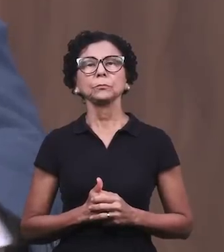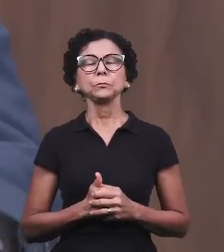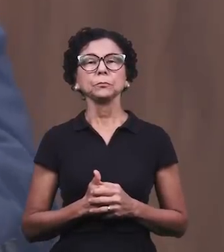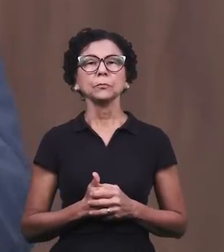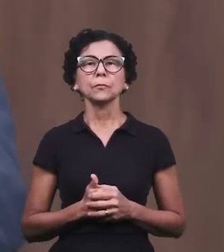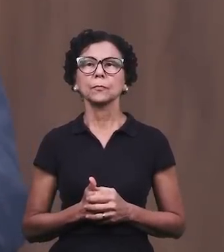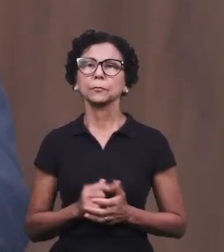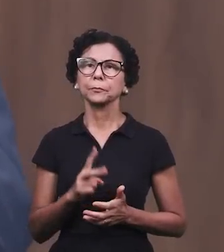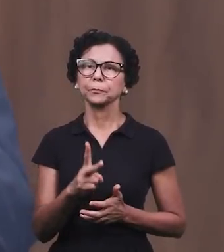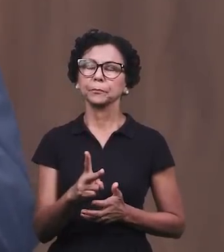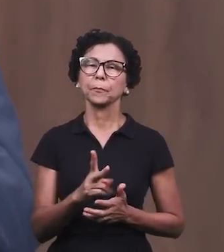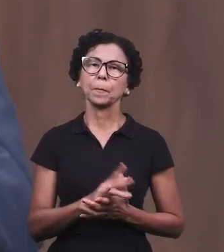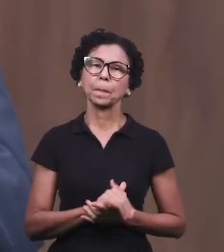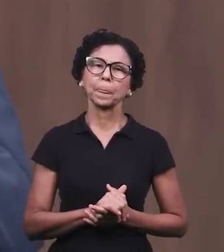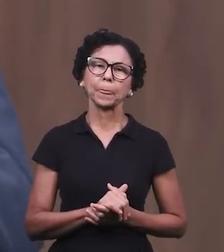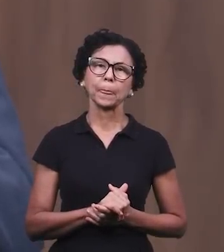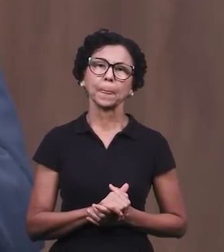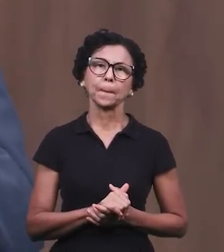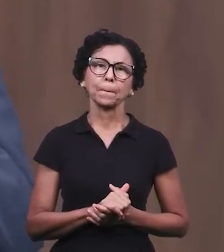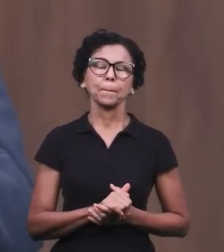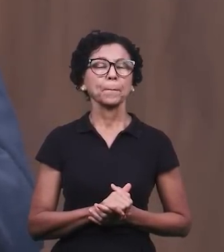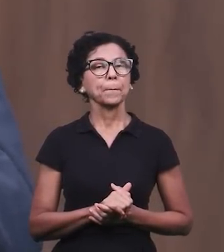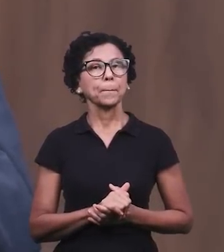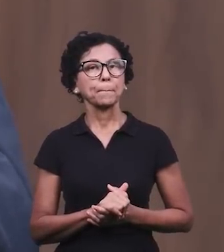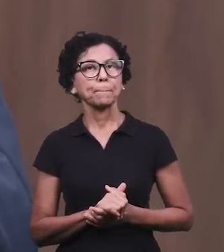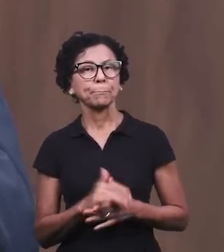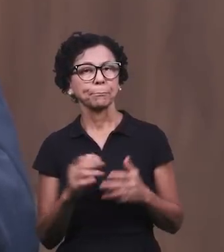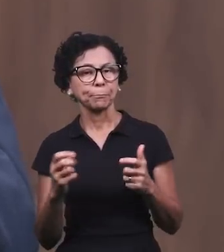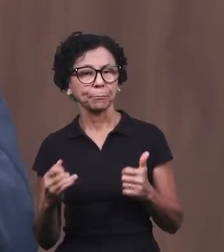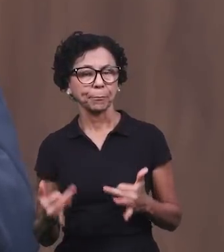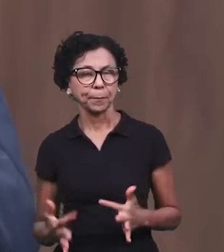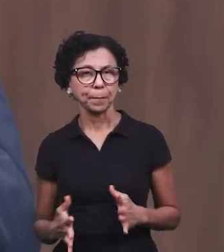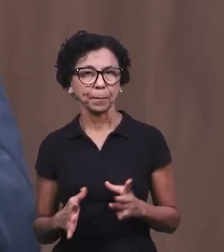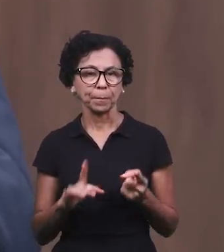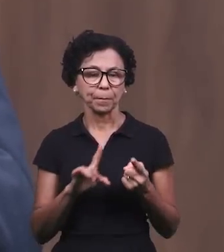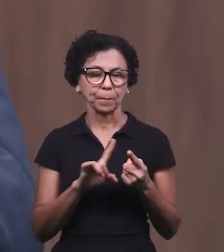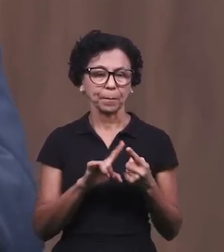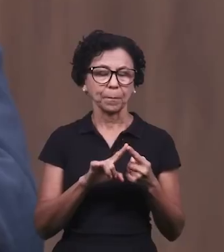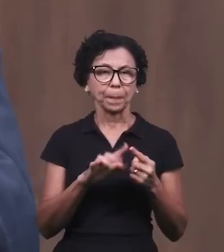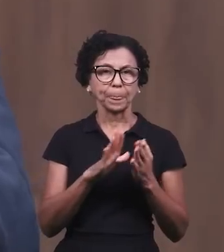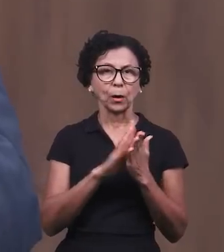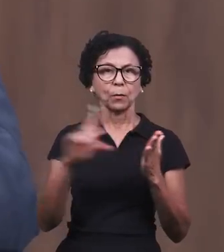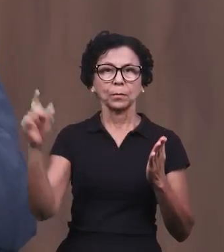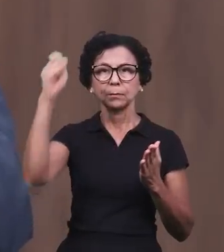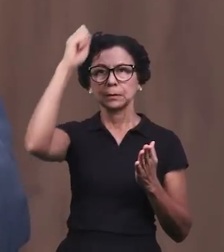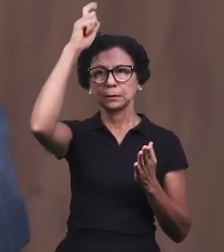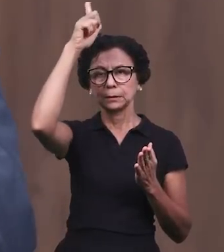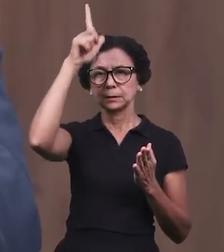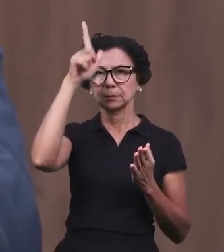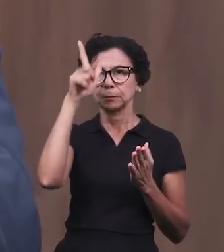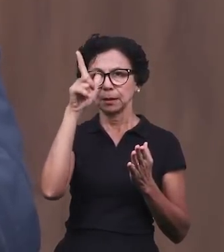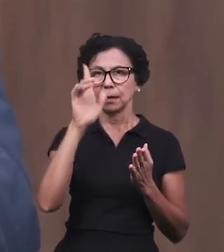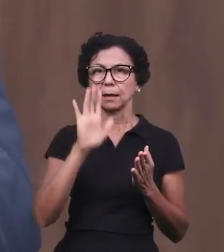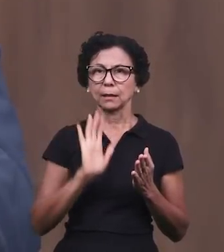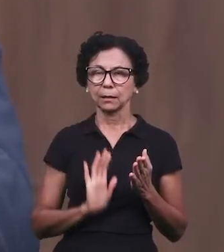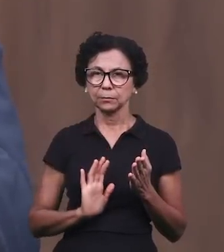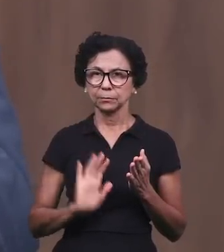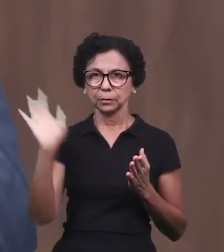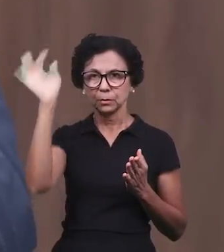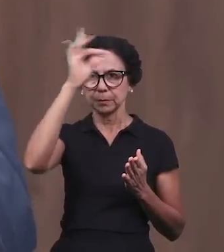Nós sempre falamos sobre a palavra, existe a palavra inspirada, que nós vamos inicialmente falar sobre isso